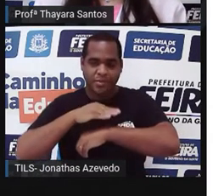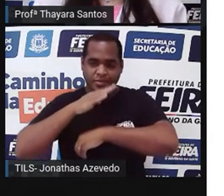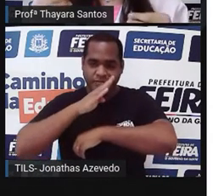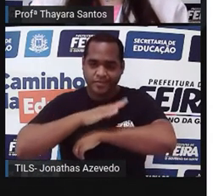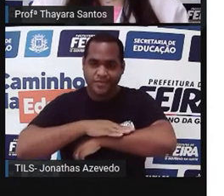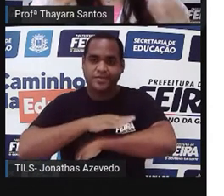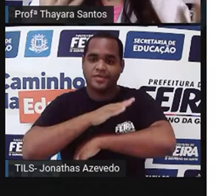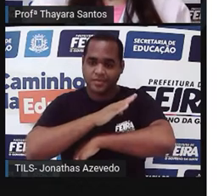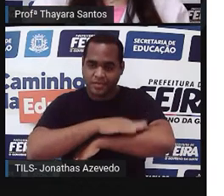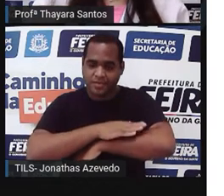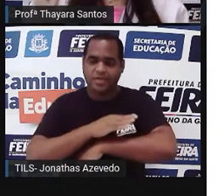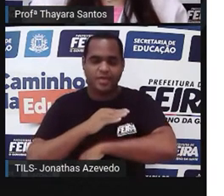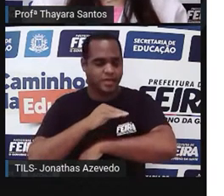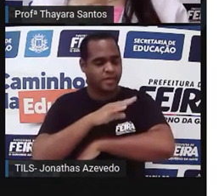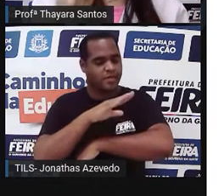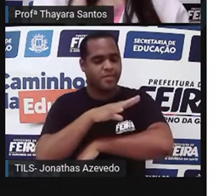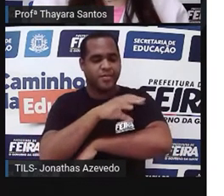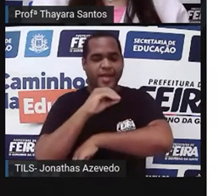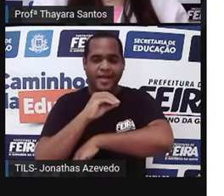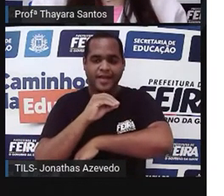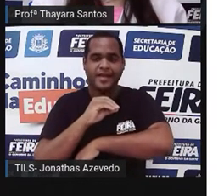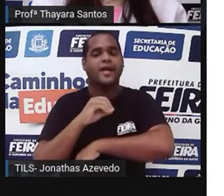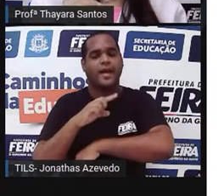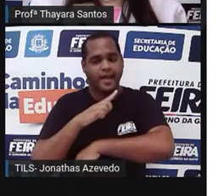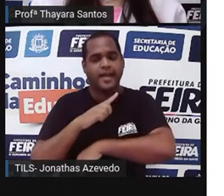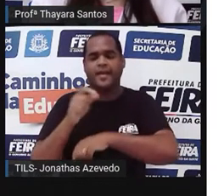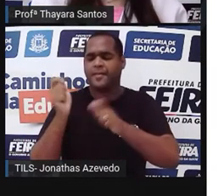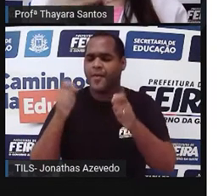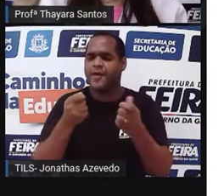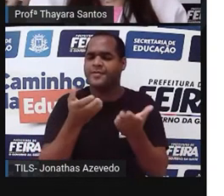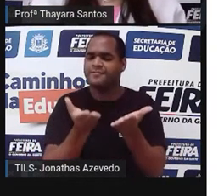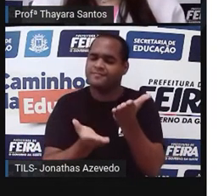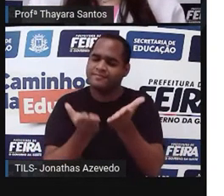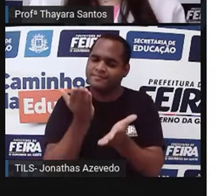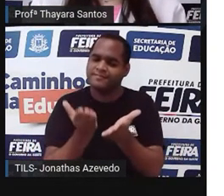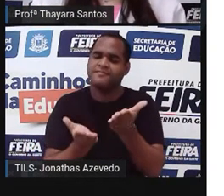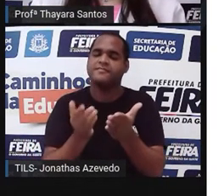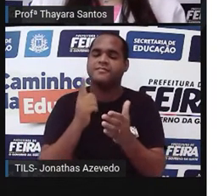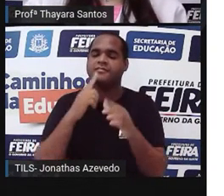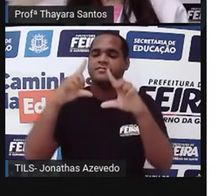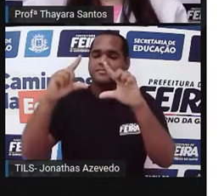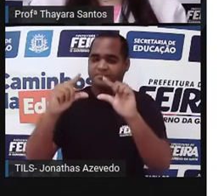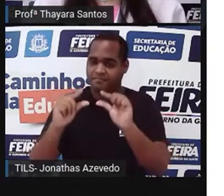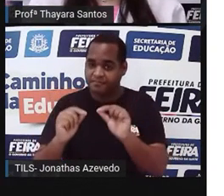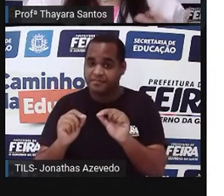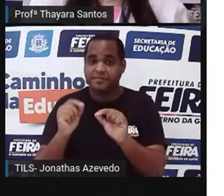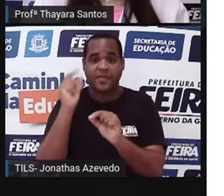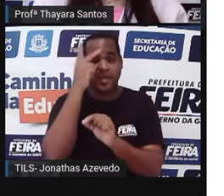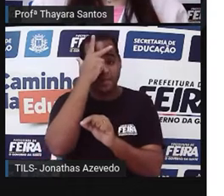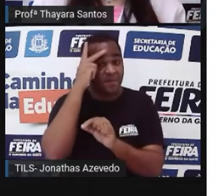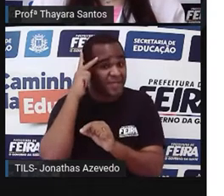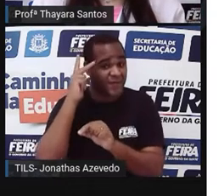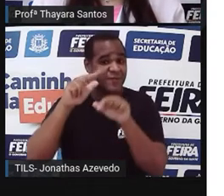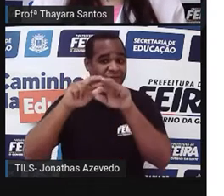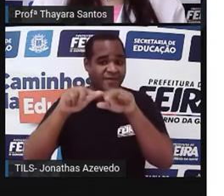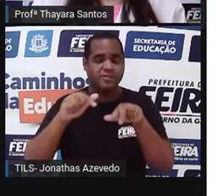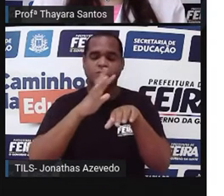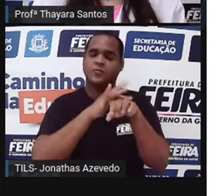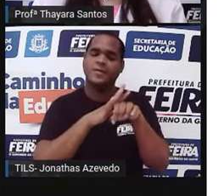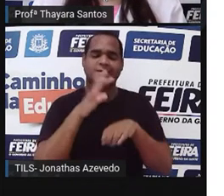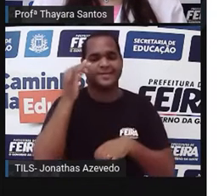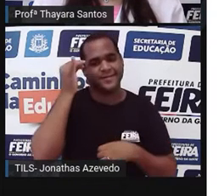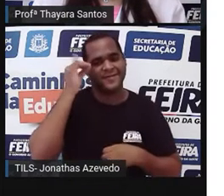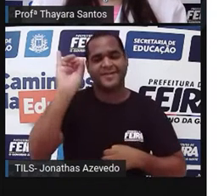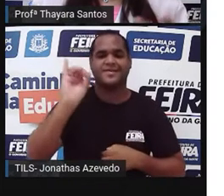anfíbios. Eles naturalmente controlam essa população, o que vai diminuir as chances das pessoas ficarem infectadas por